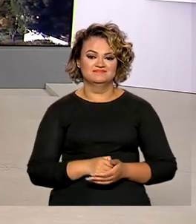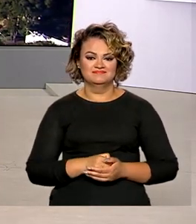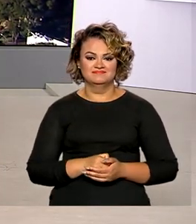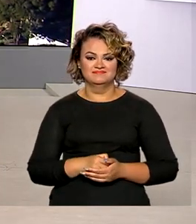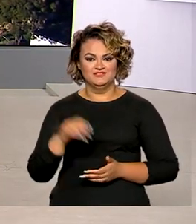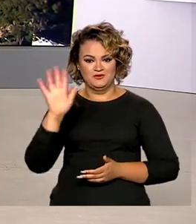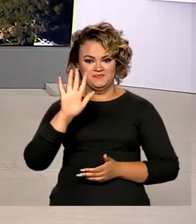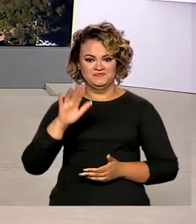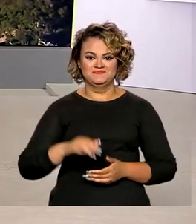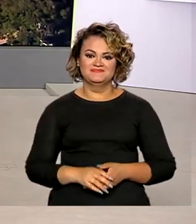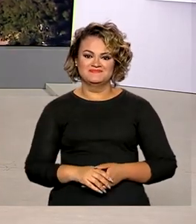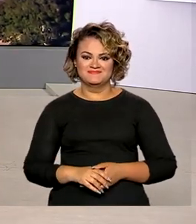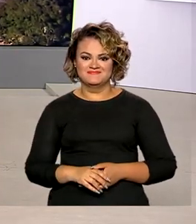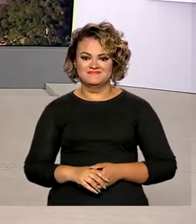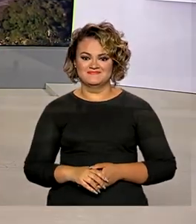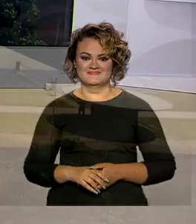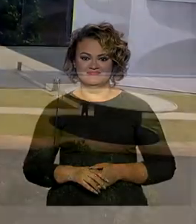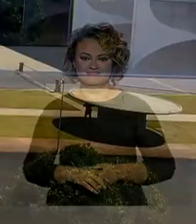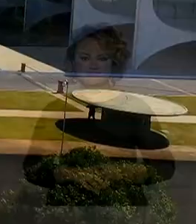tchau